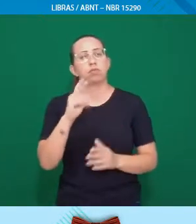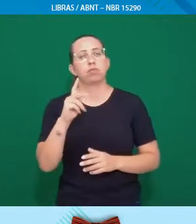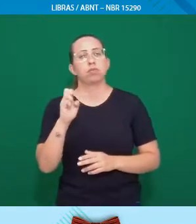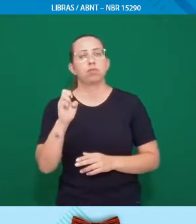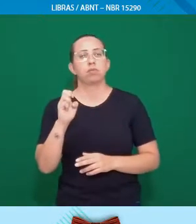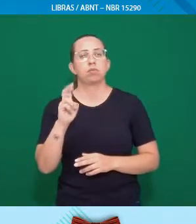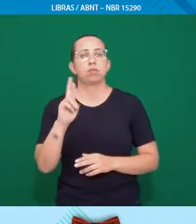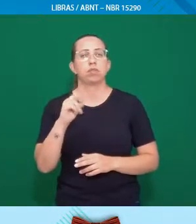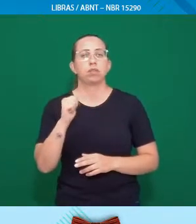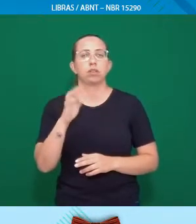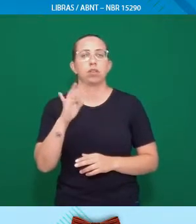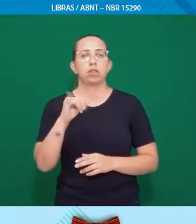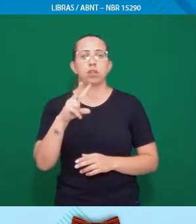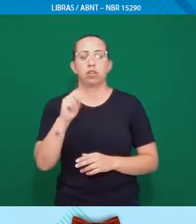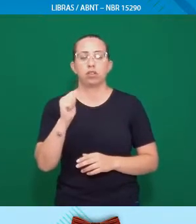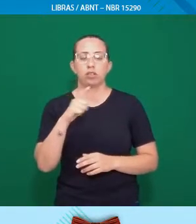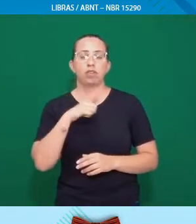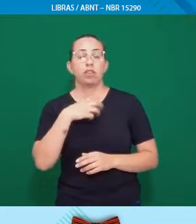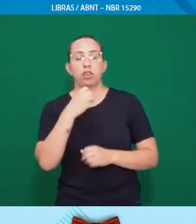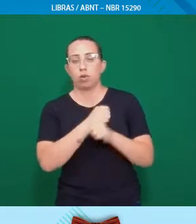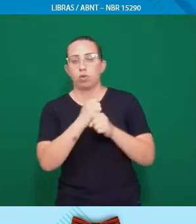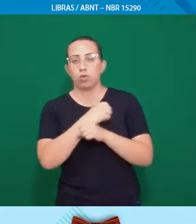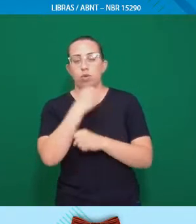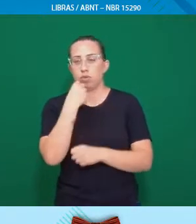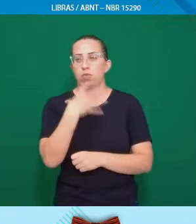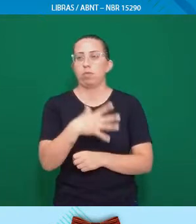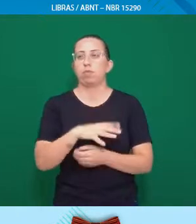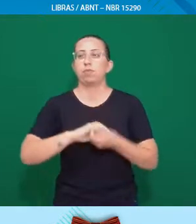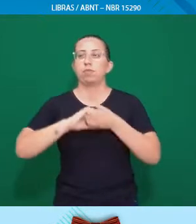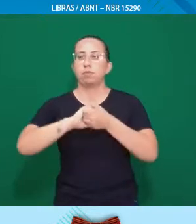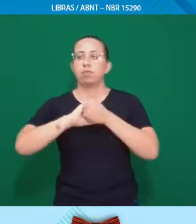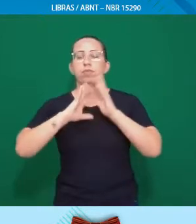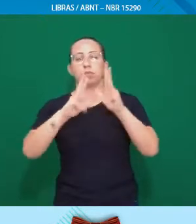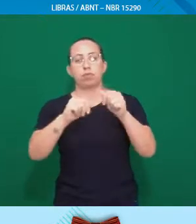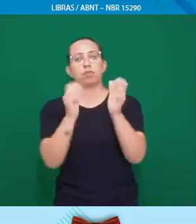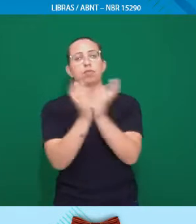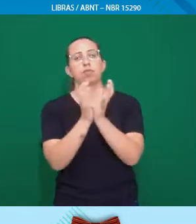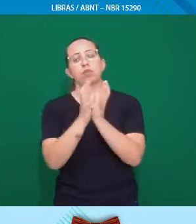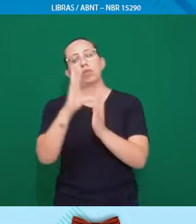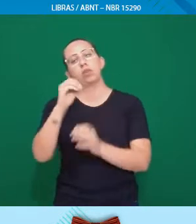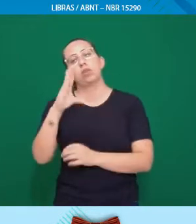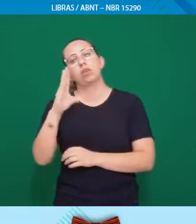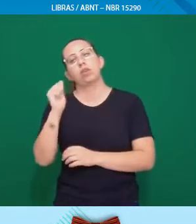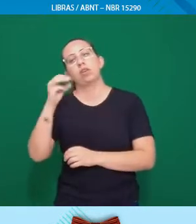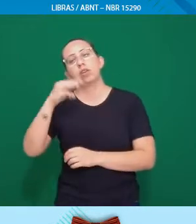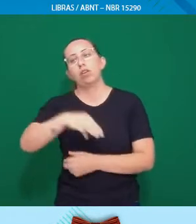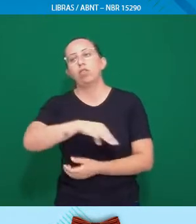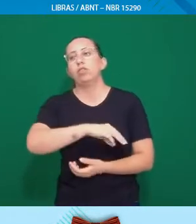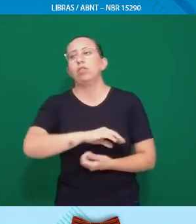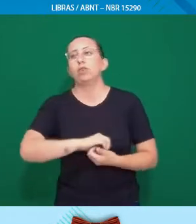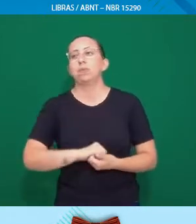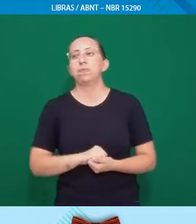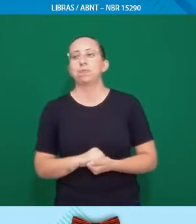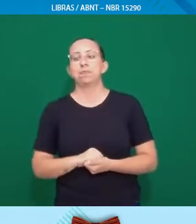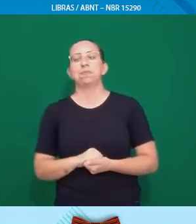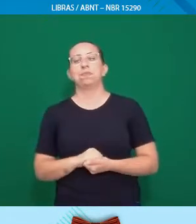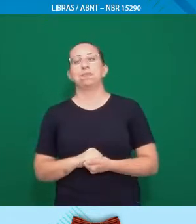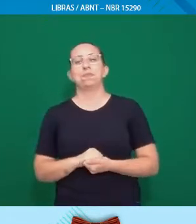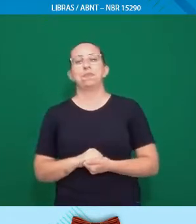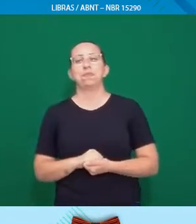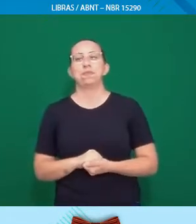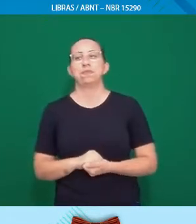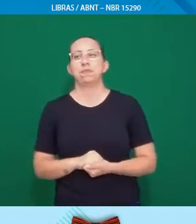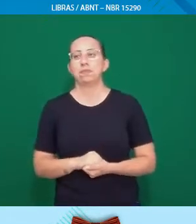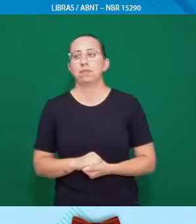cooperativas e torcem por isso é um meus parabéns a toda a equipe da Coca e